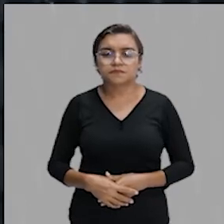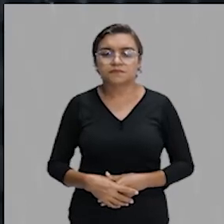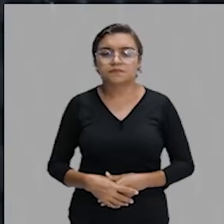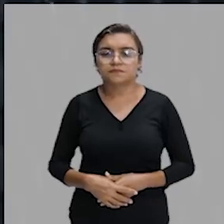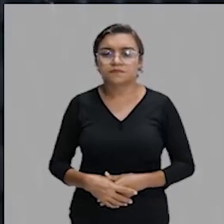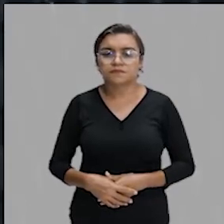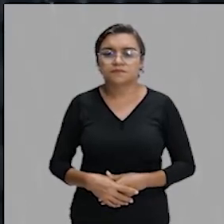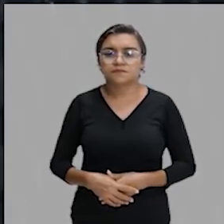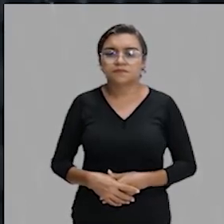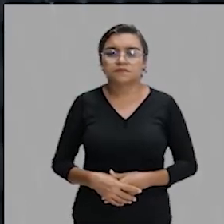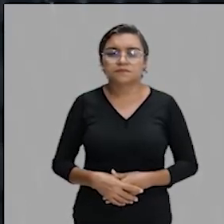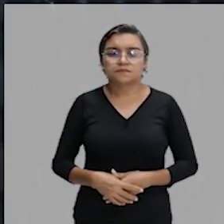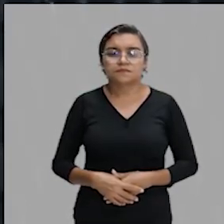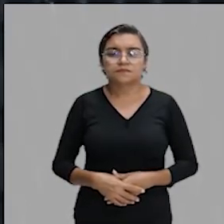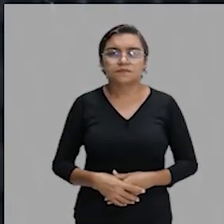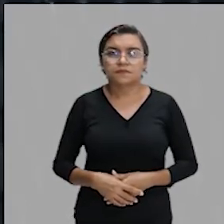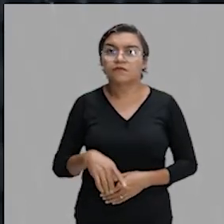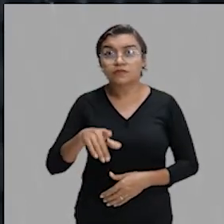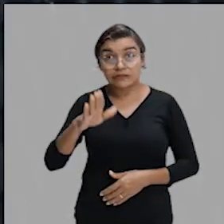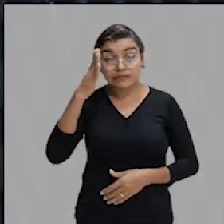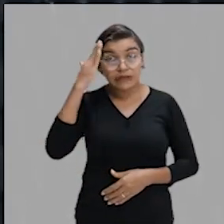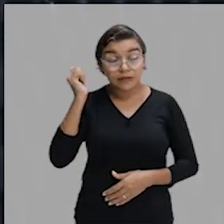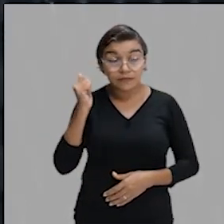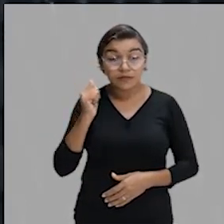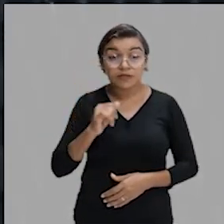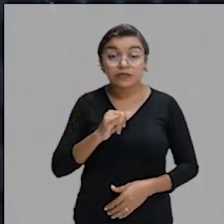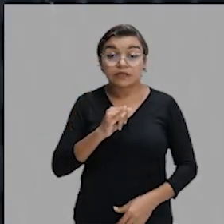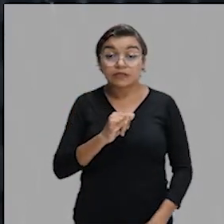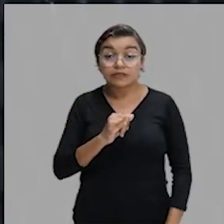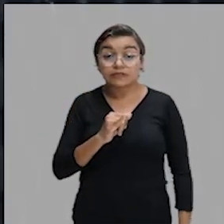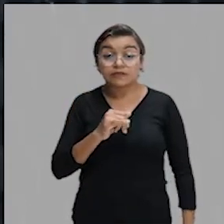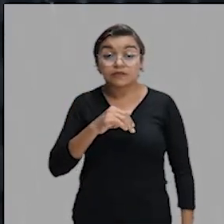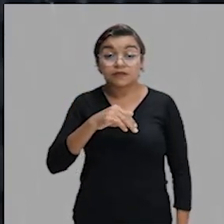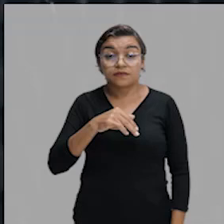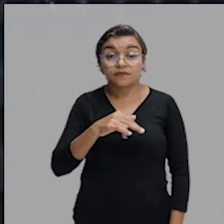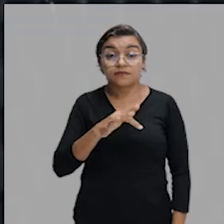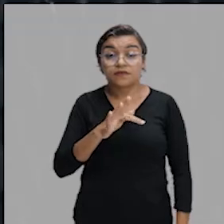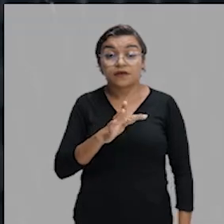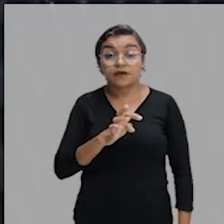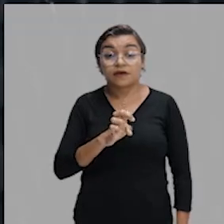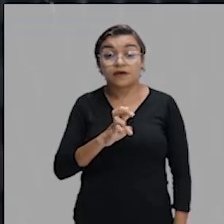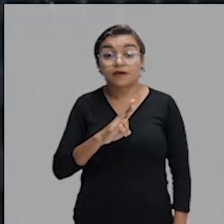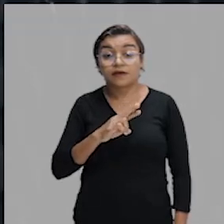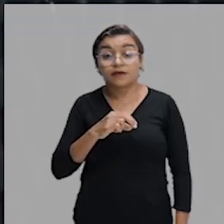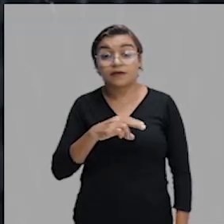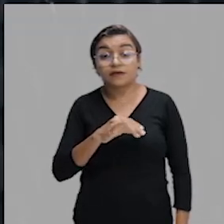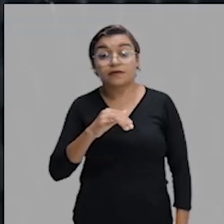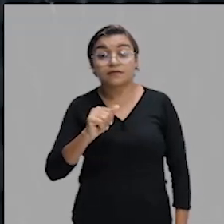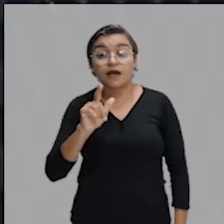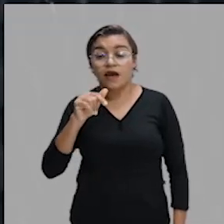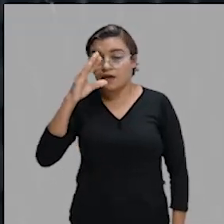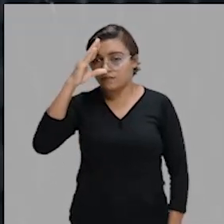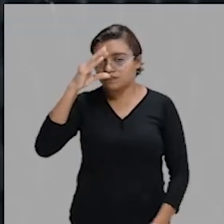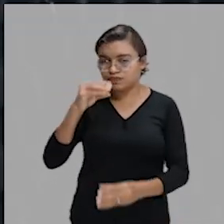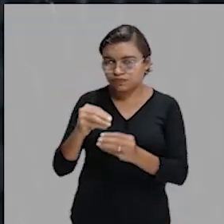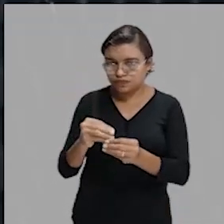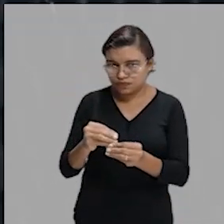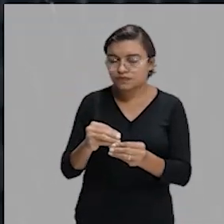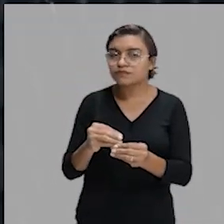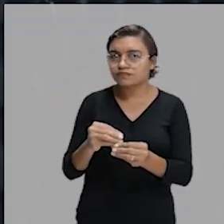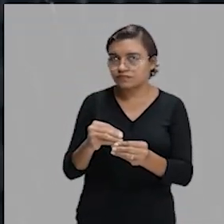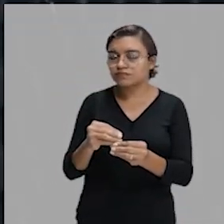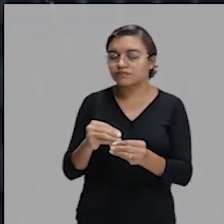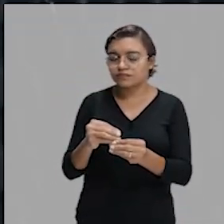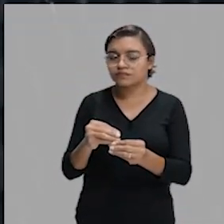sabe que inferência é uma conclusão, né? Daí inferência é uma conclusão, correto? Beleza. Em que se parte de